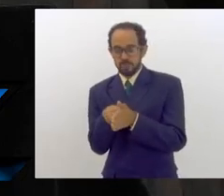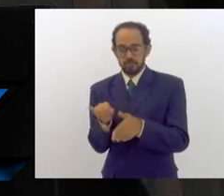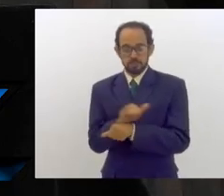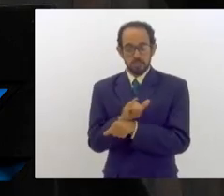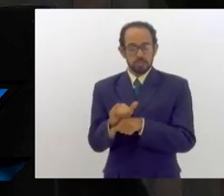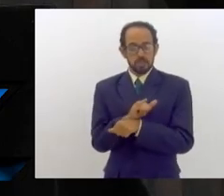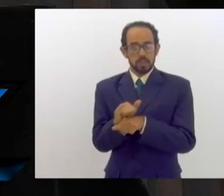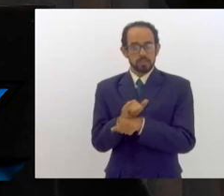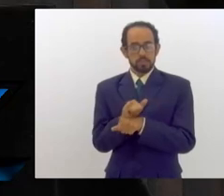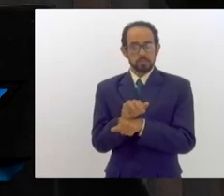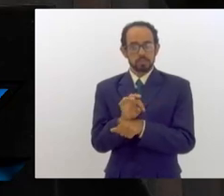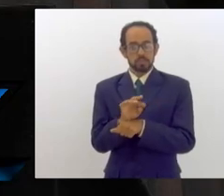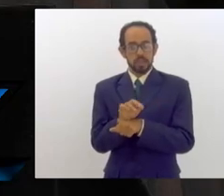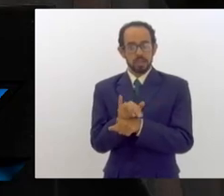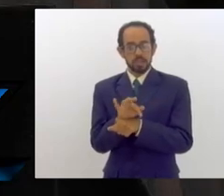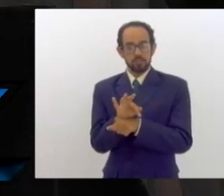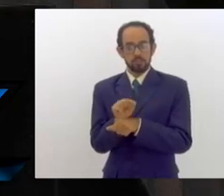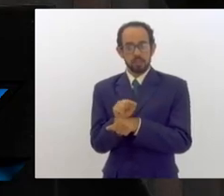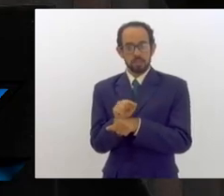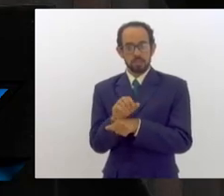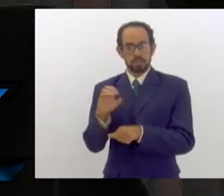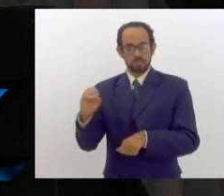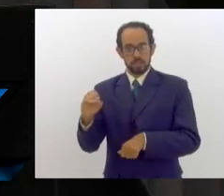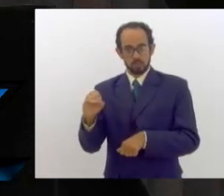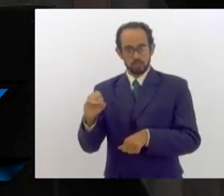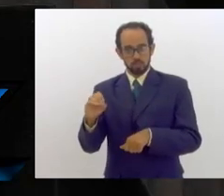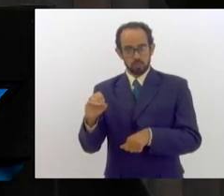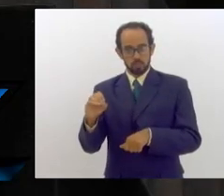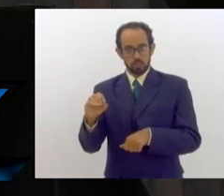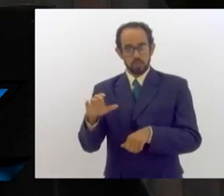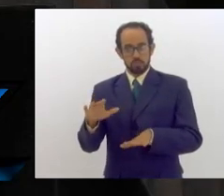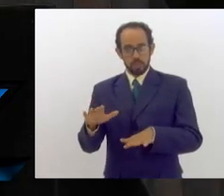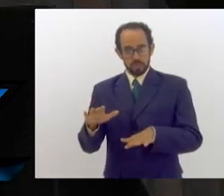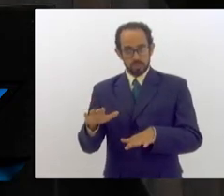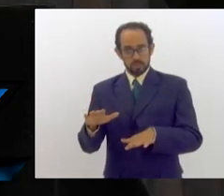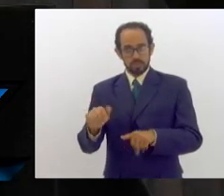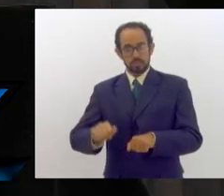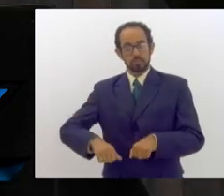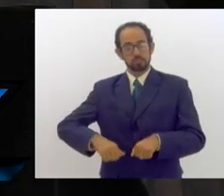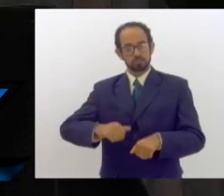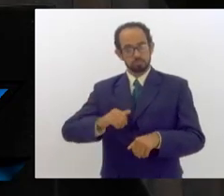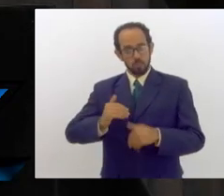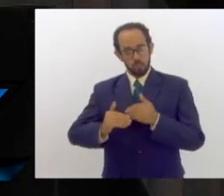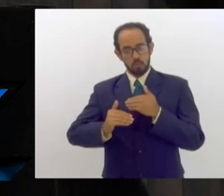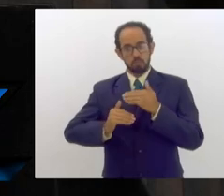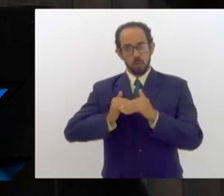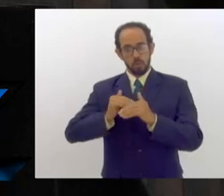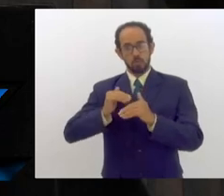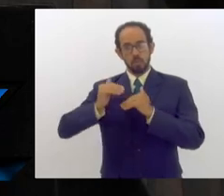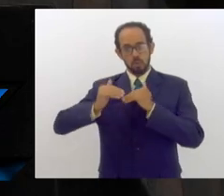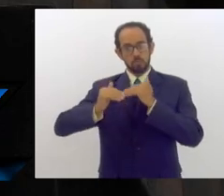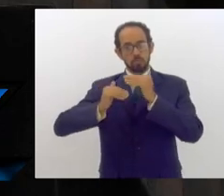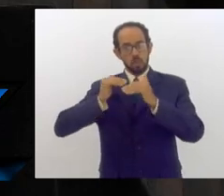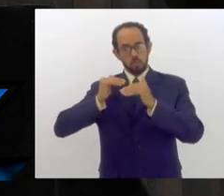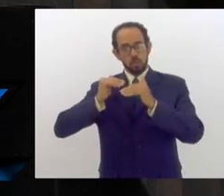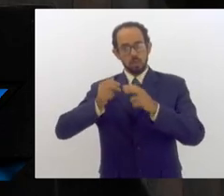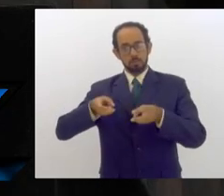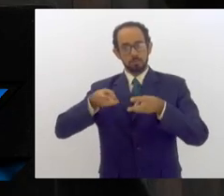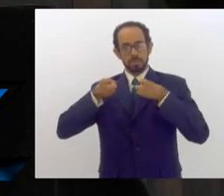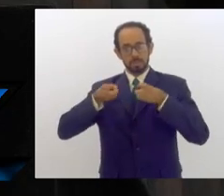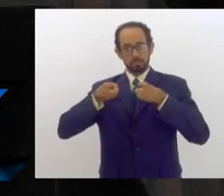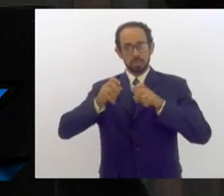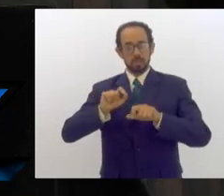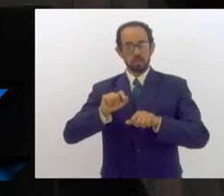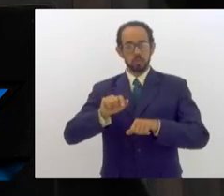que não seja isso mas com paulatinamente e vendo o fluxo